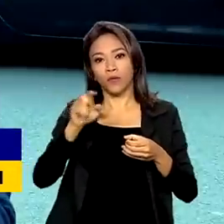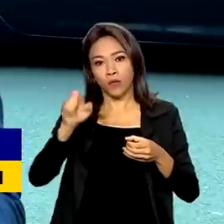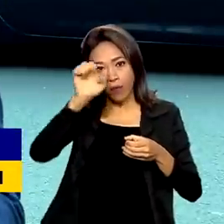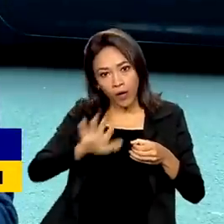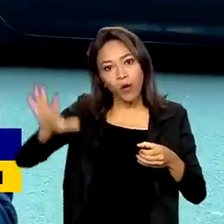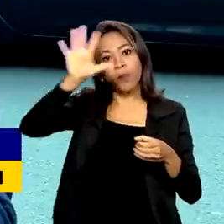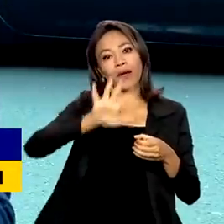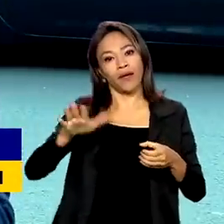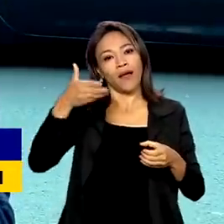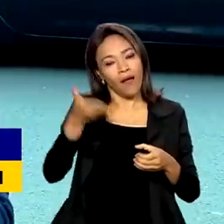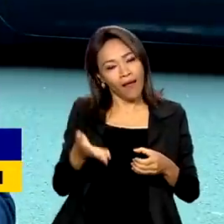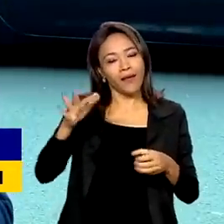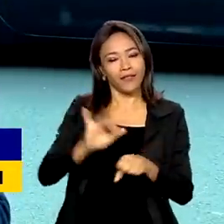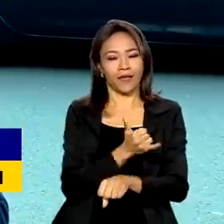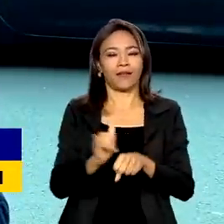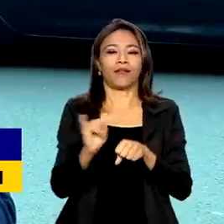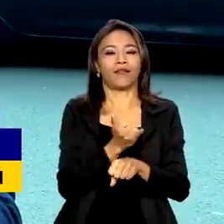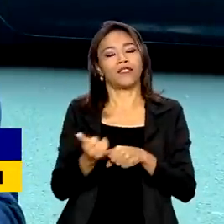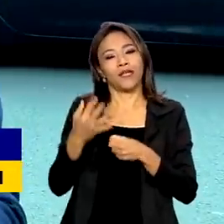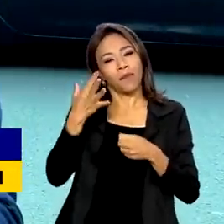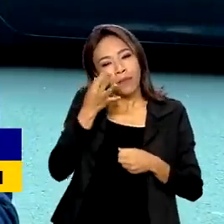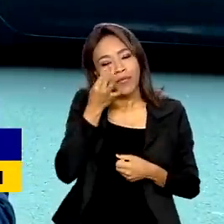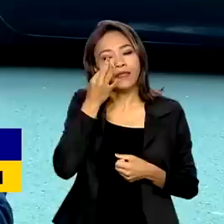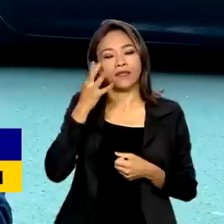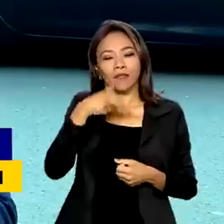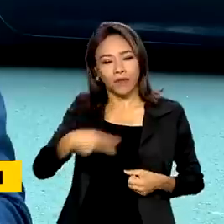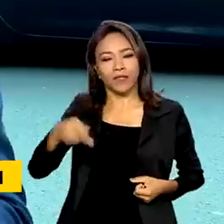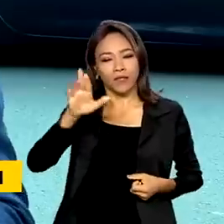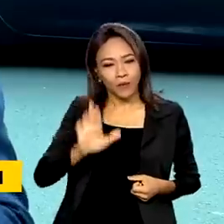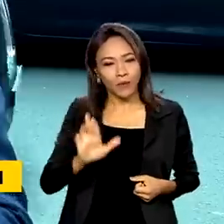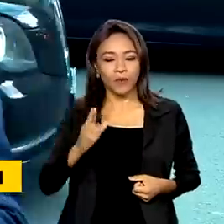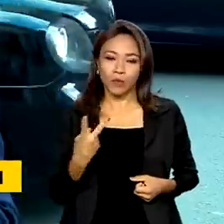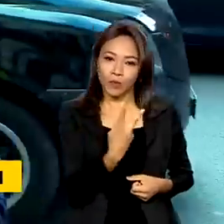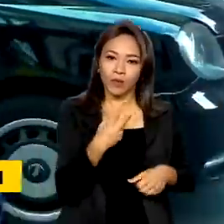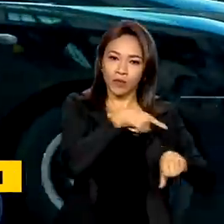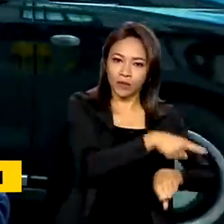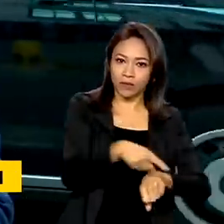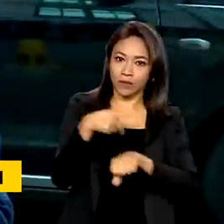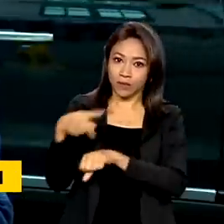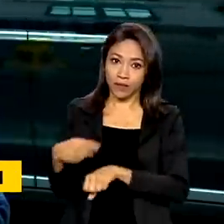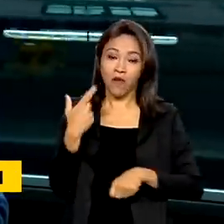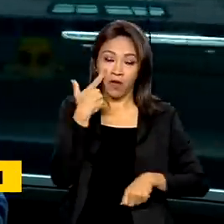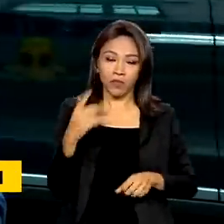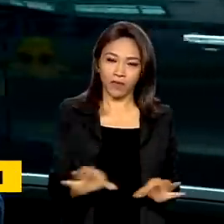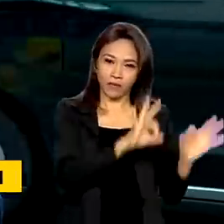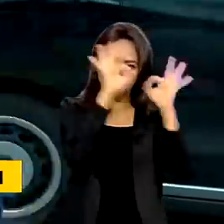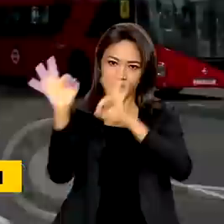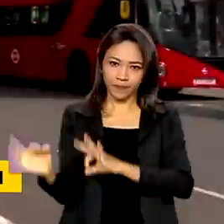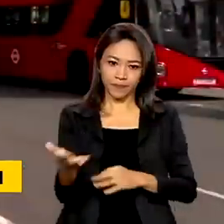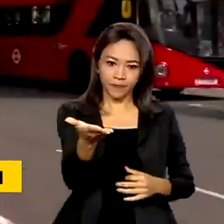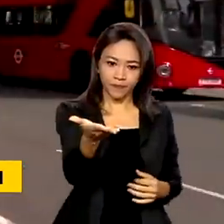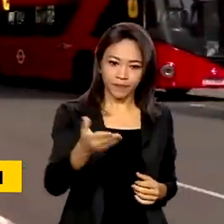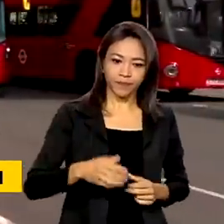coroação é estratégica para os interesses dos dois países. Vamos ver os detalhes na reportagem.